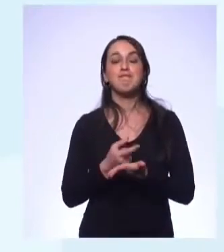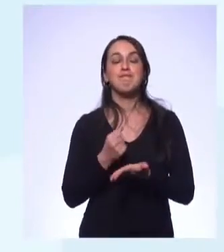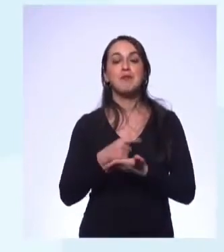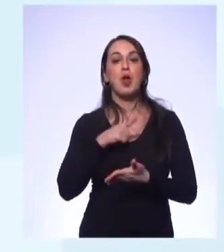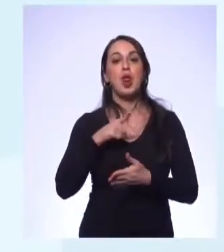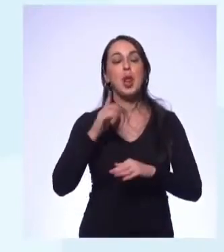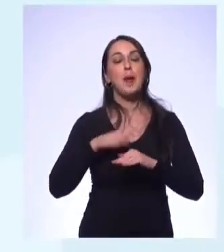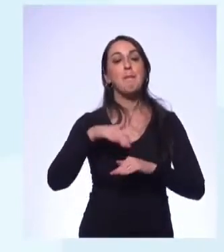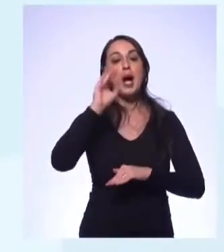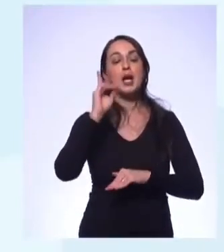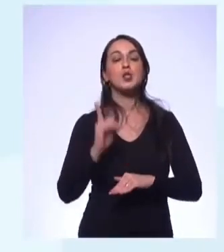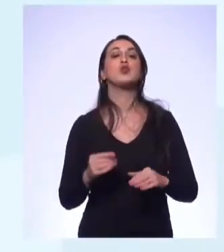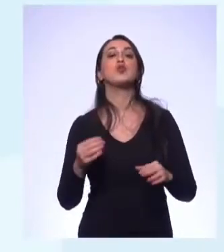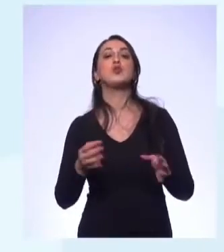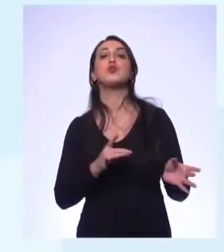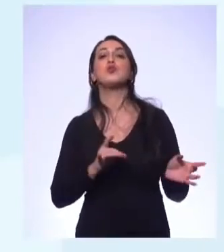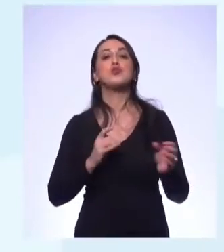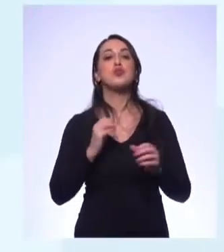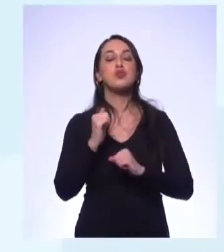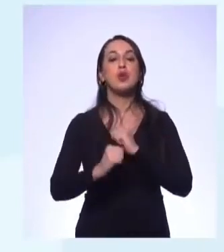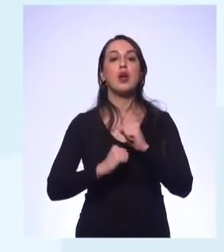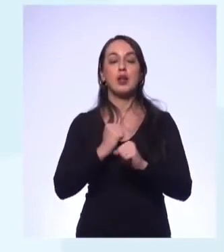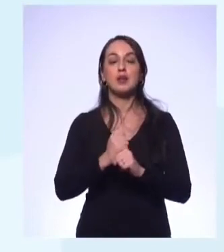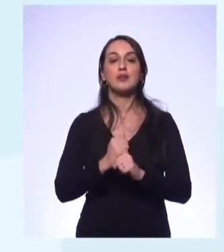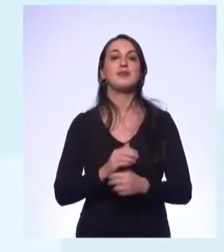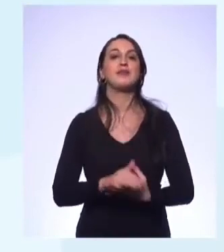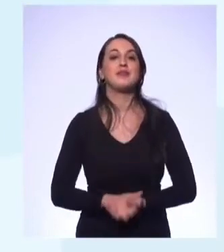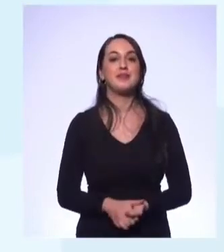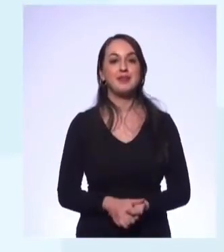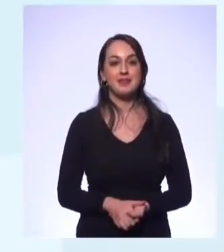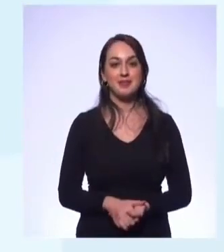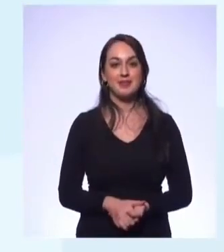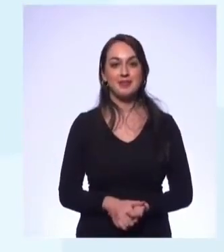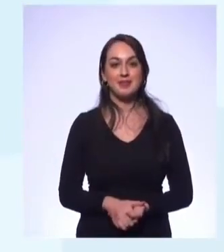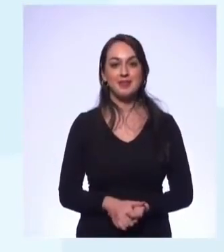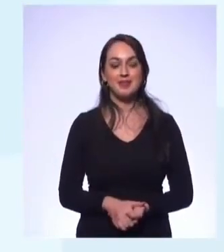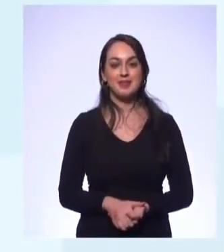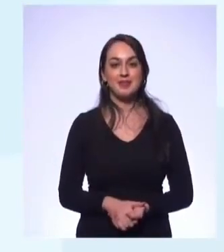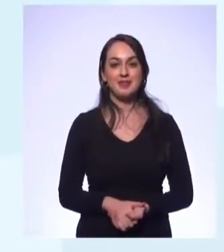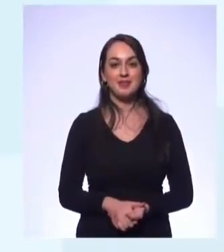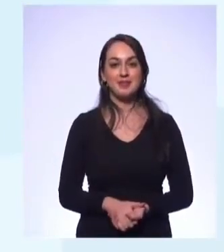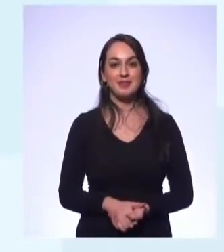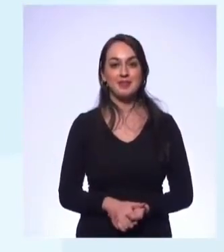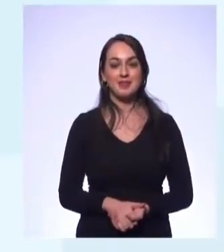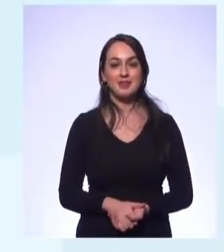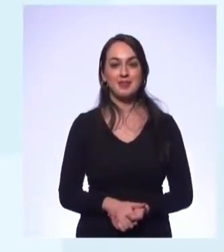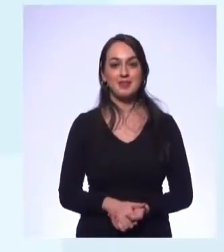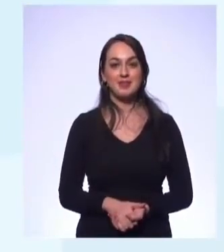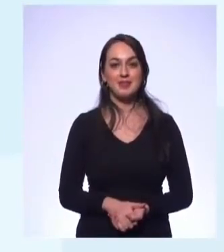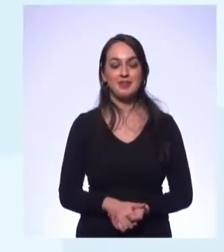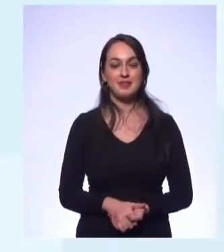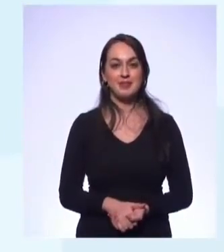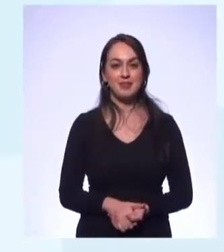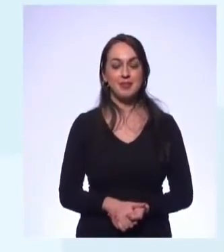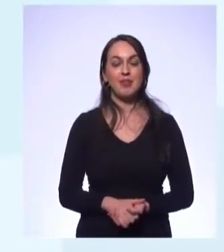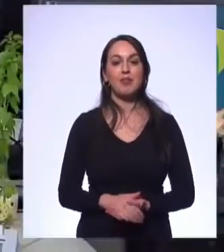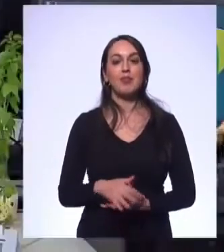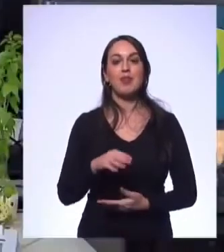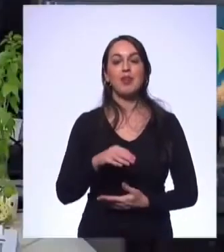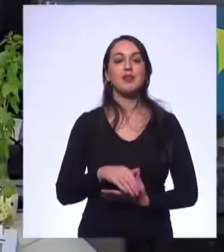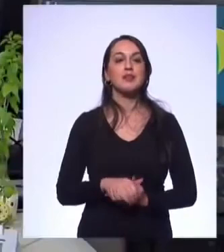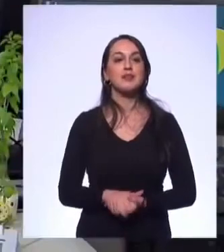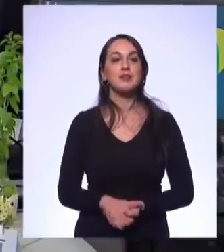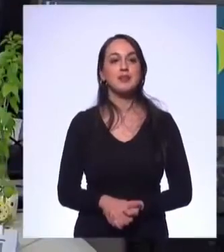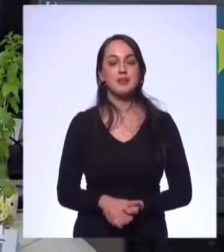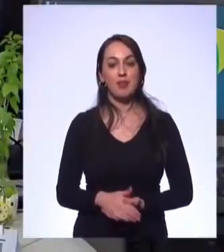reclamação contra telefônicas. Dá o play aí, Maurão. A Anatel lança hoje um novo